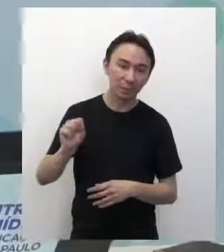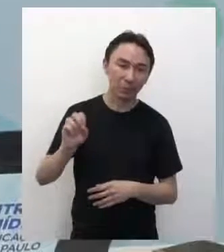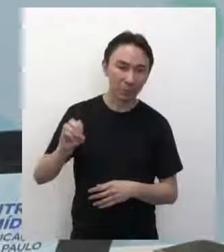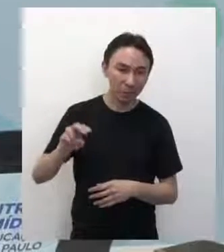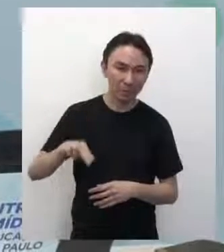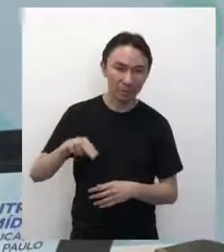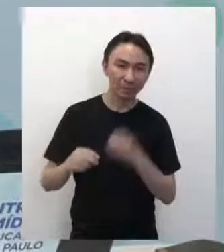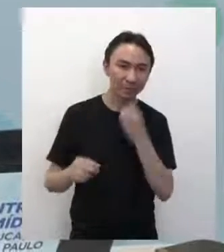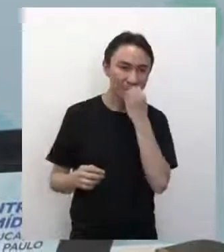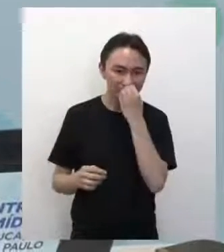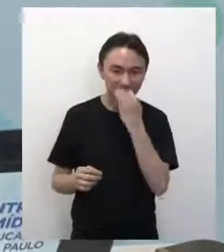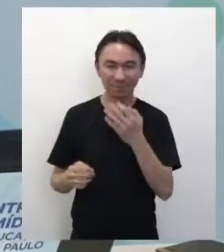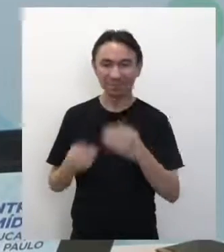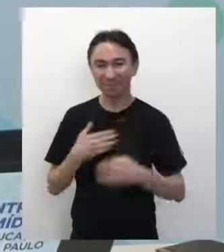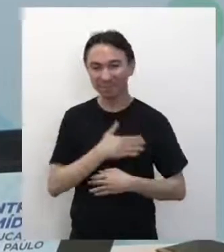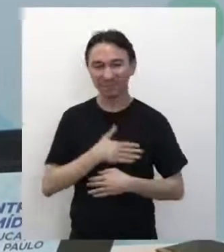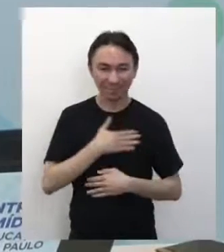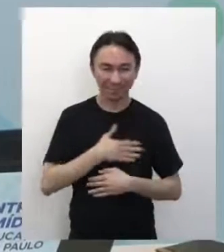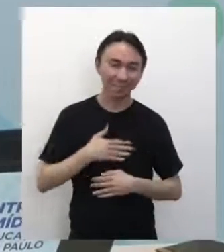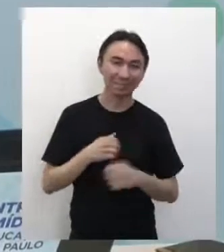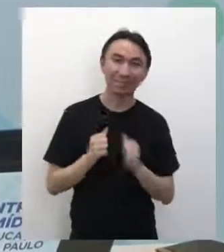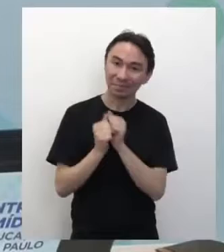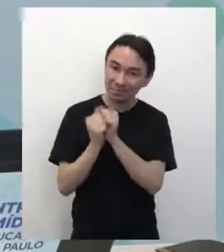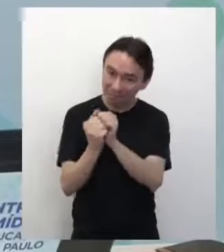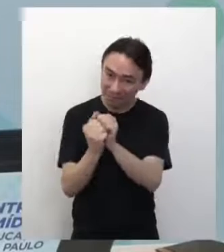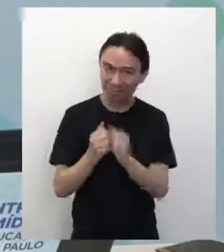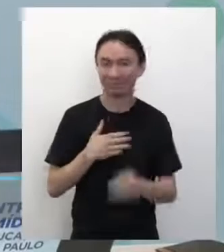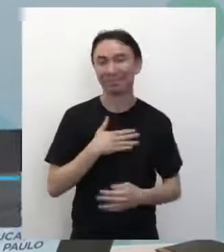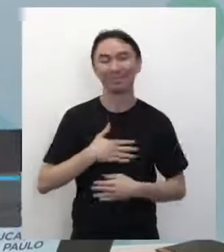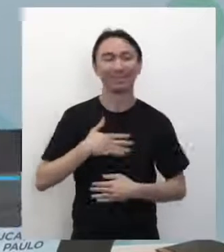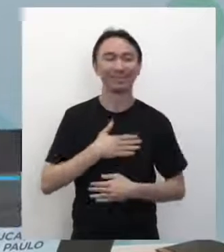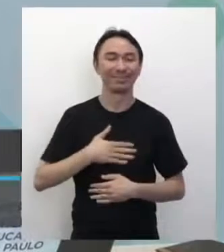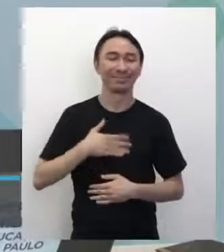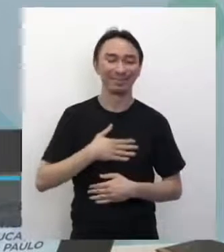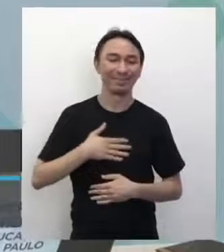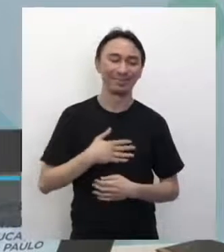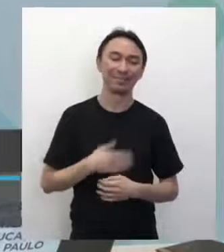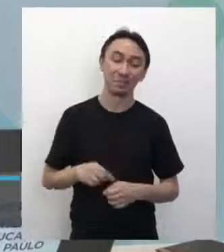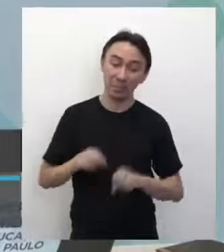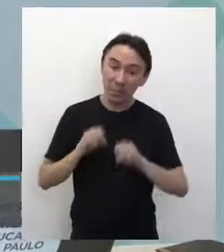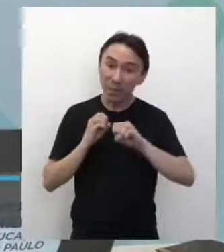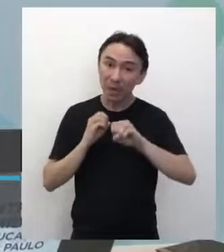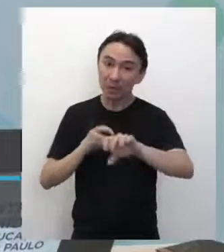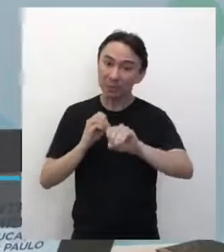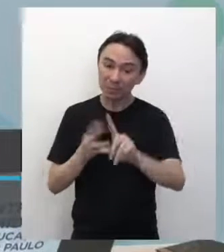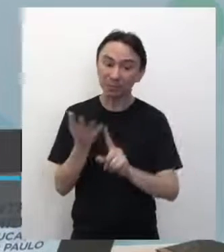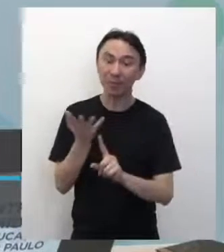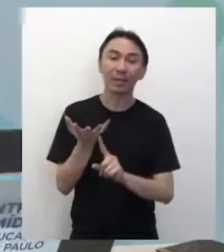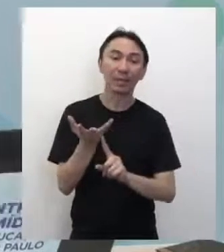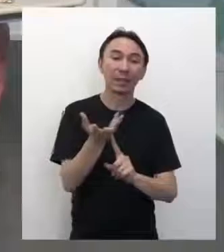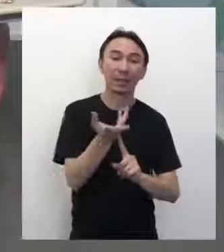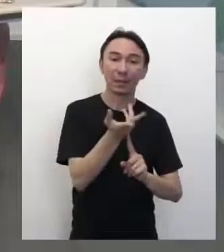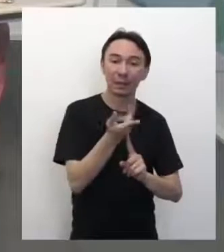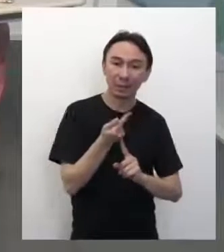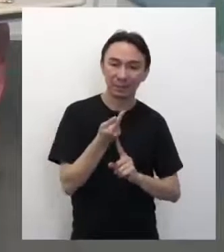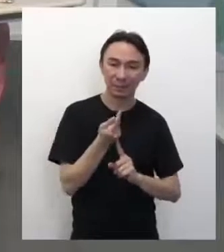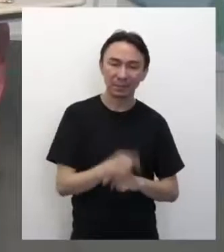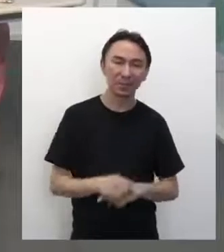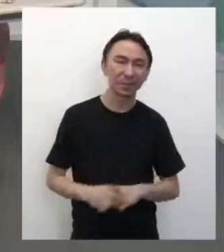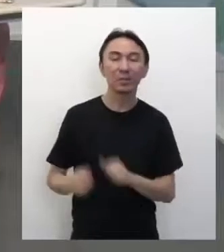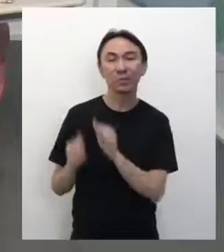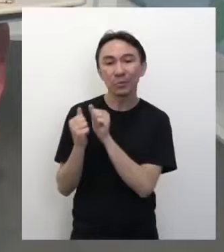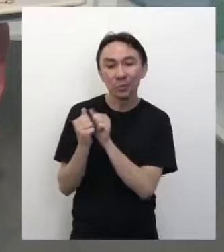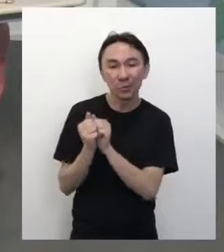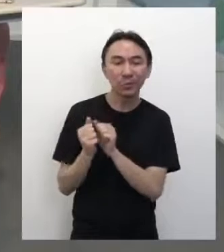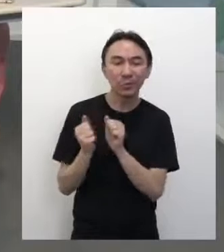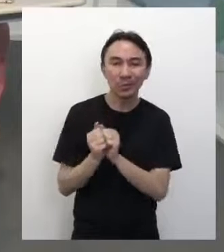pessoal, tudo bem? Um enorme prazer estar aqui com vocês e aula de arte. Turma, sabe por que eu trouxe o professor